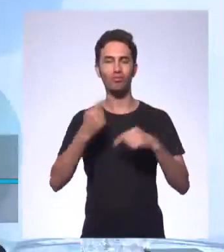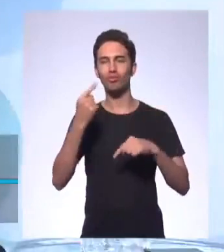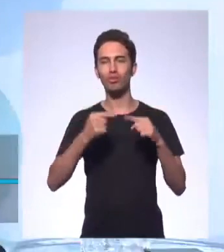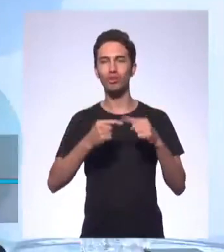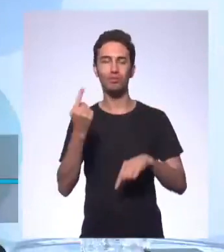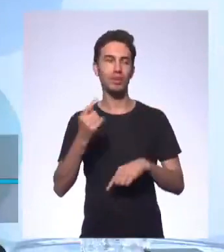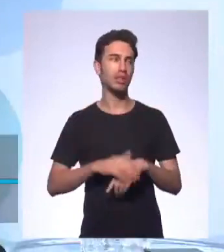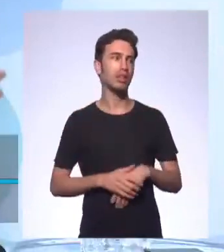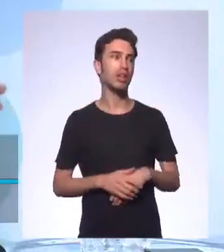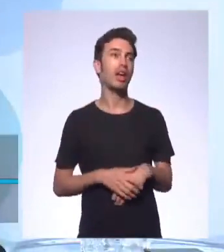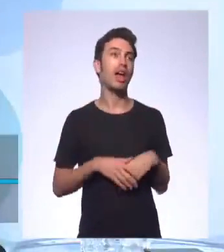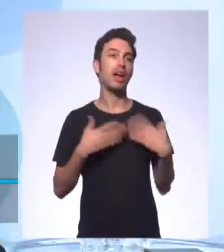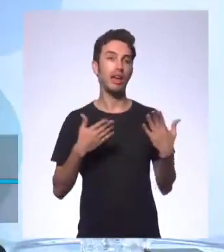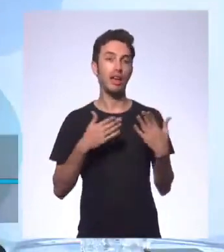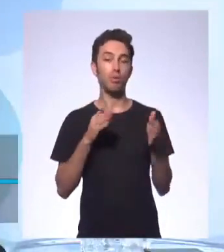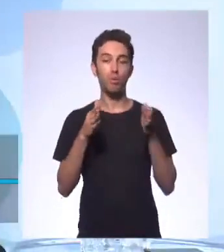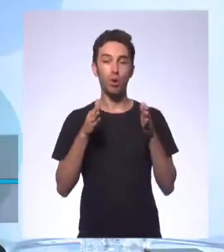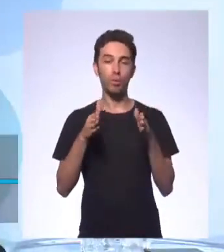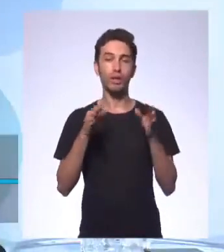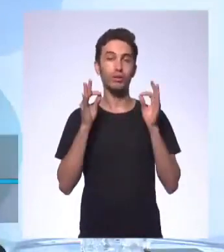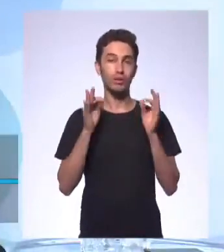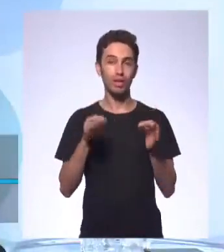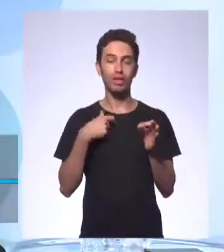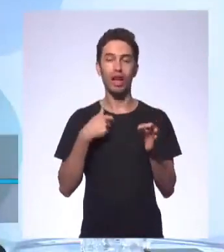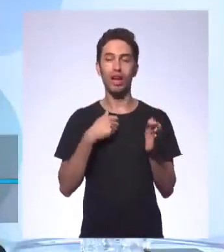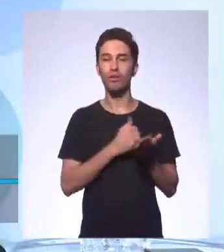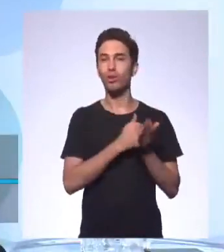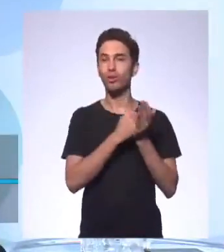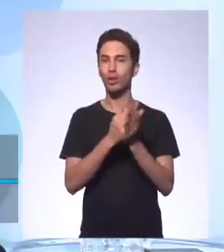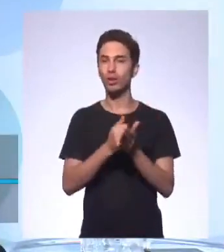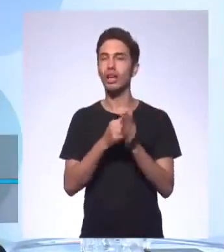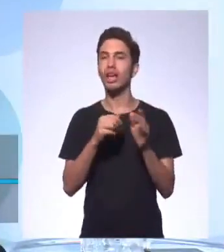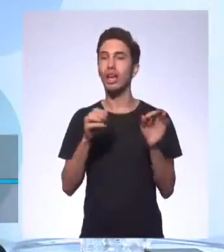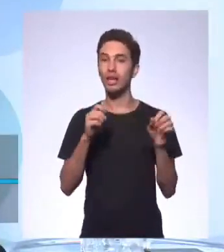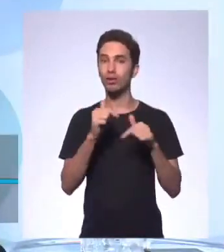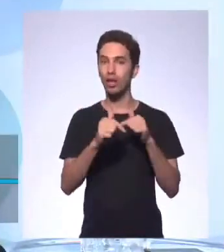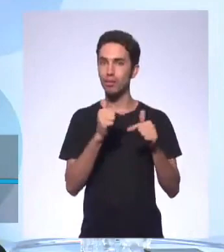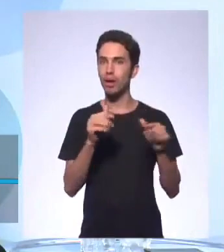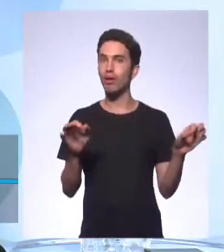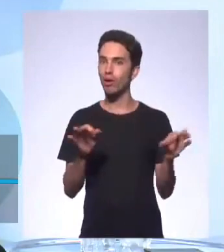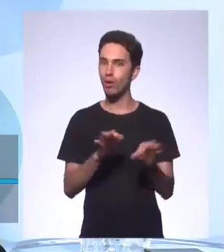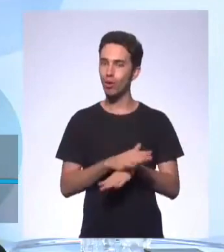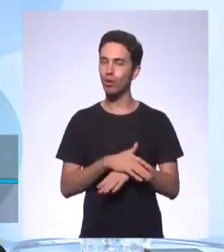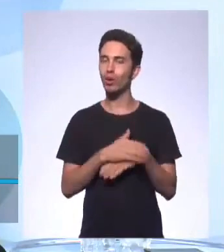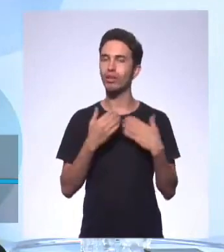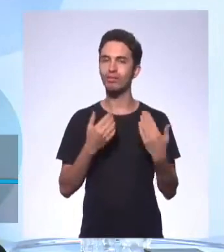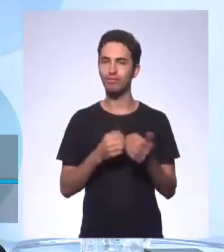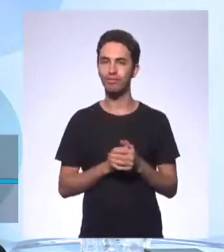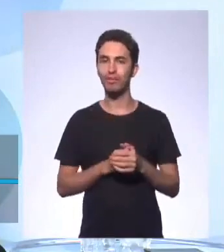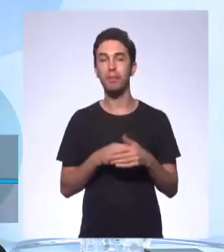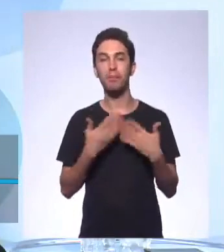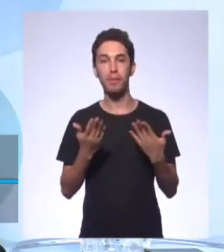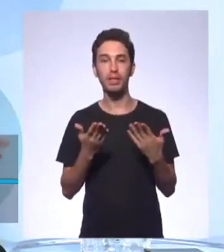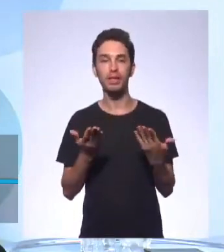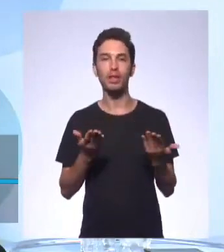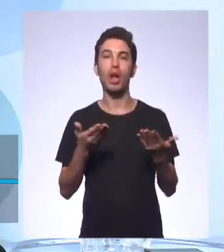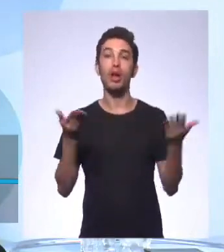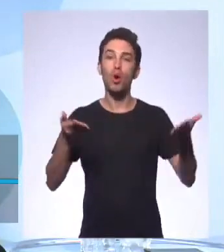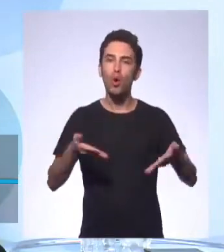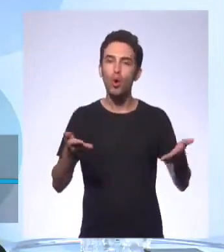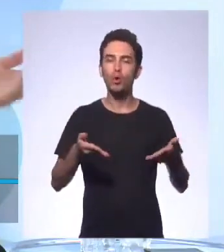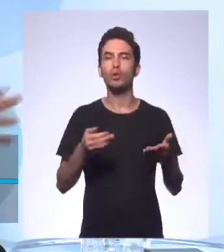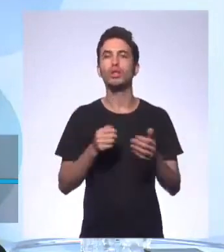Então, eu vou achar um momento oportuno e a gente vai conseguir concluir esse trabalho. Mas vamos, então, a hoje, né? O